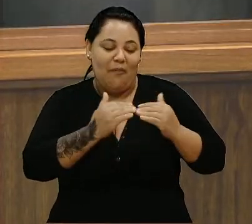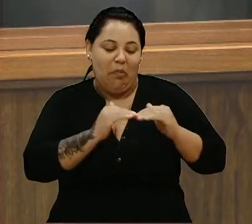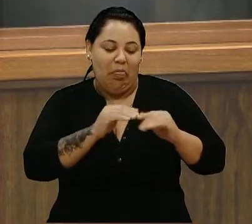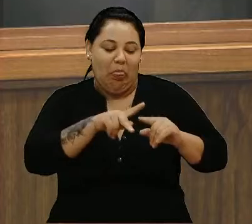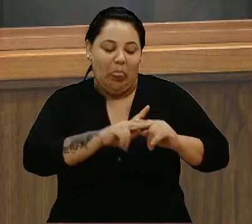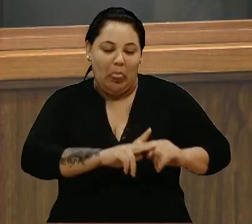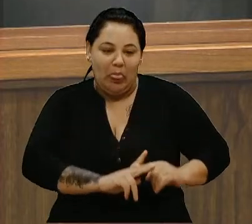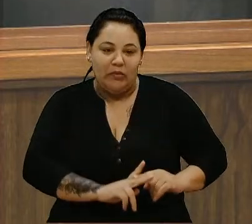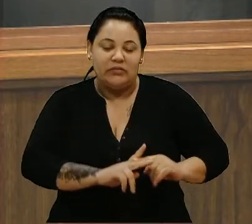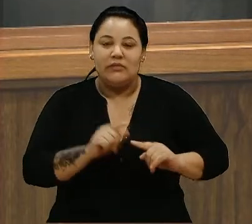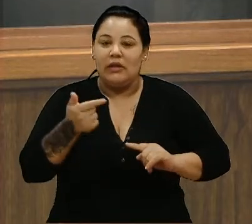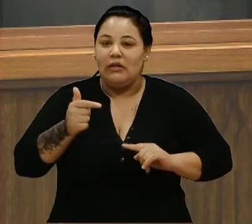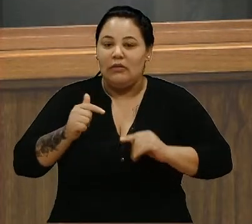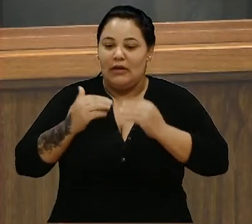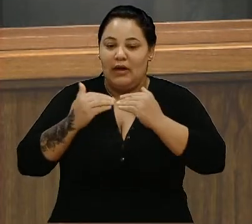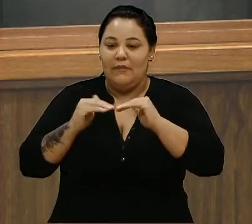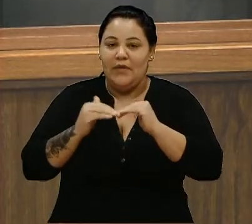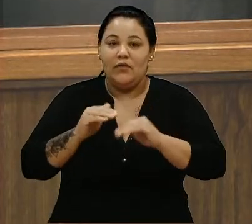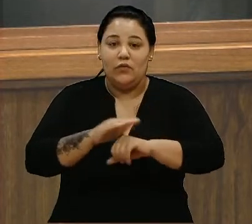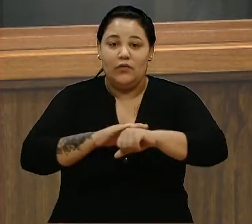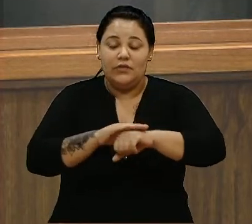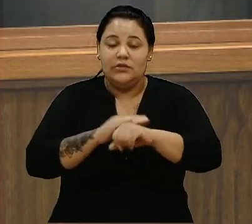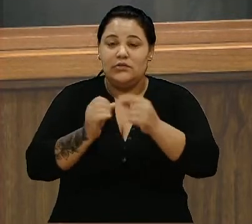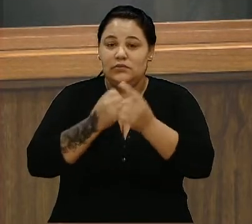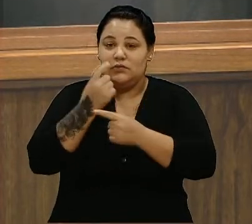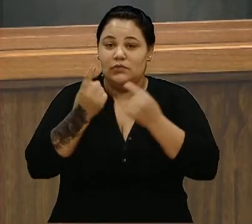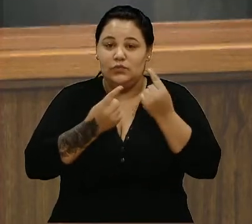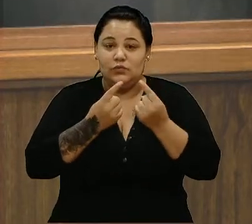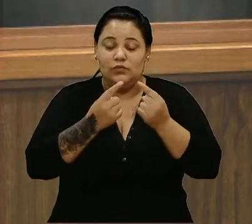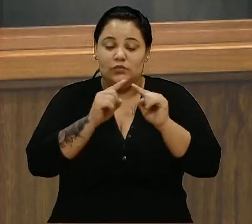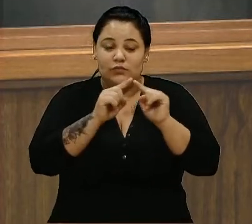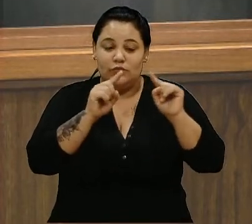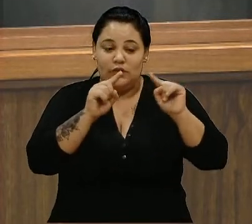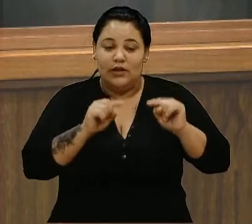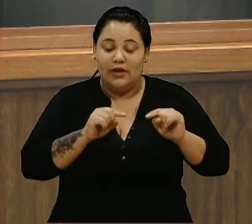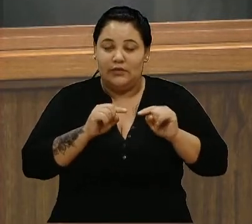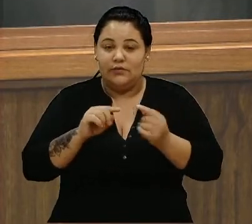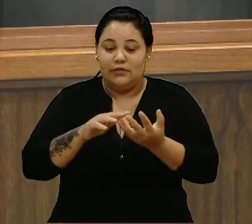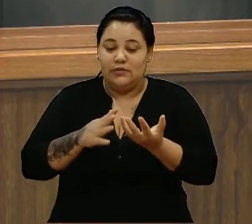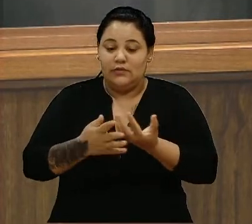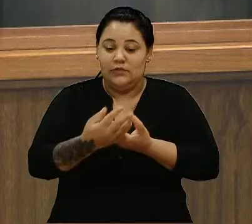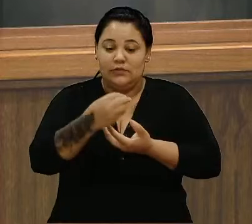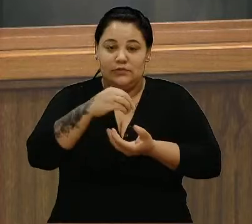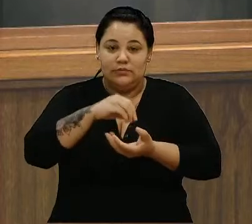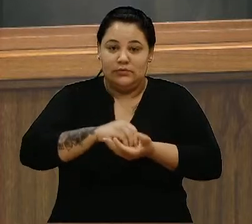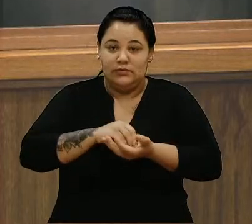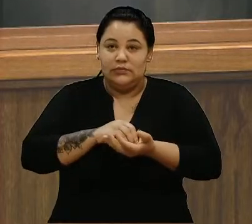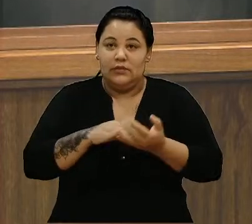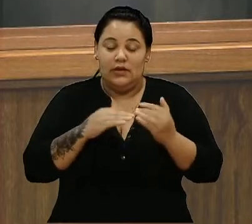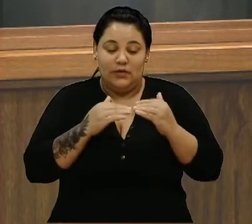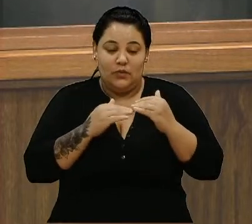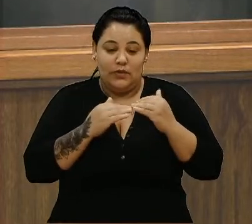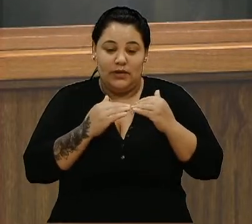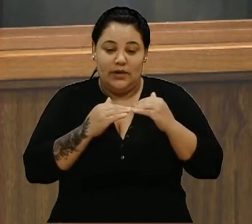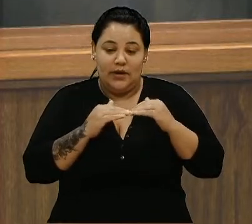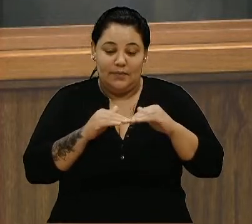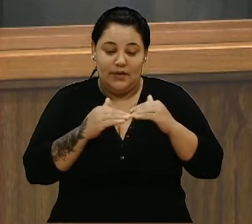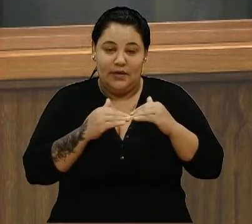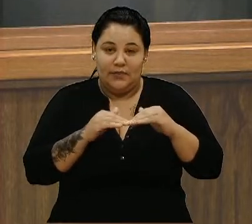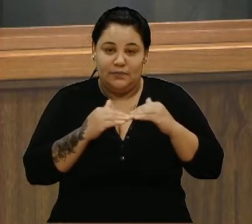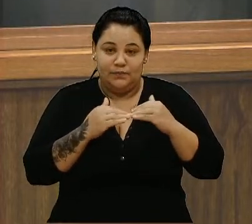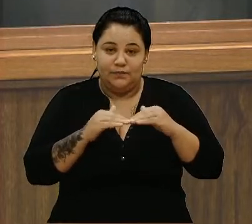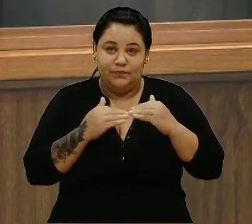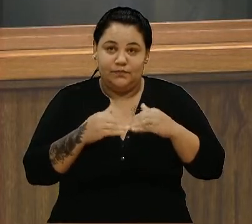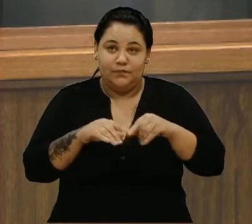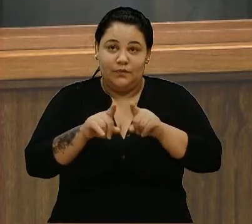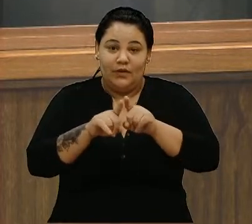caminhão. Conversando com alguns funcionários da Codeca, o caminhão tem sido levantado, não tem